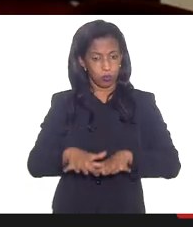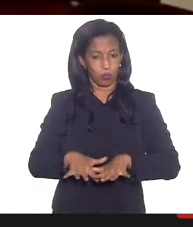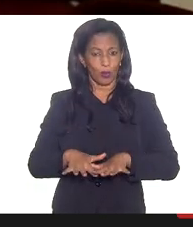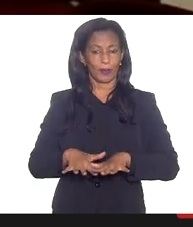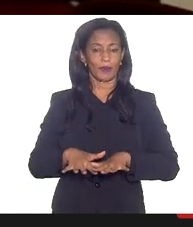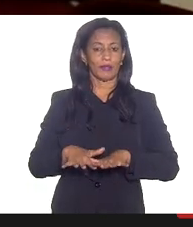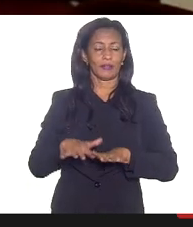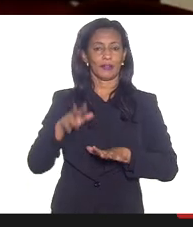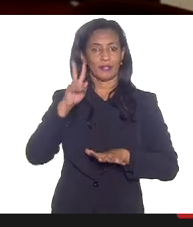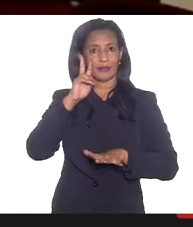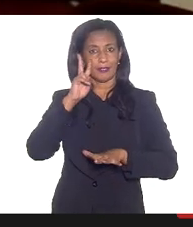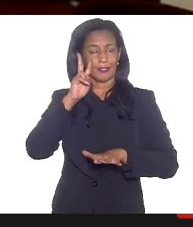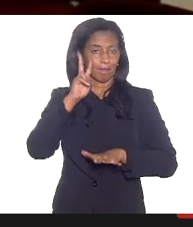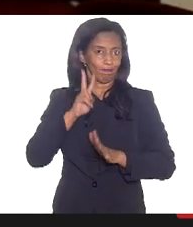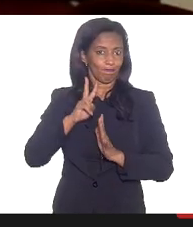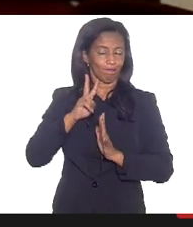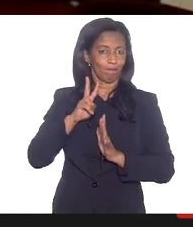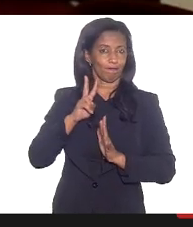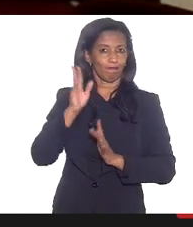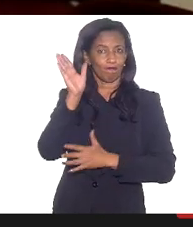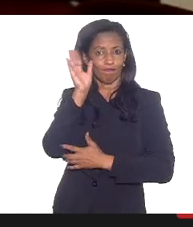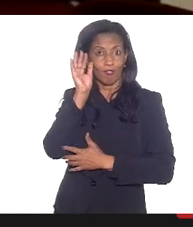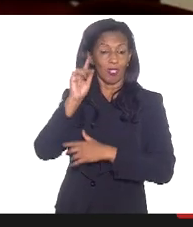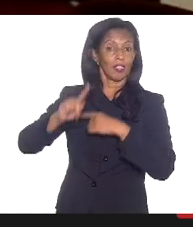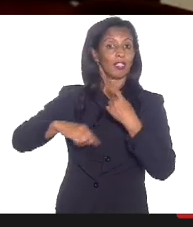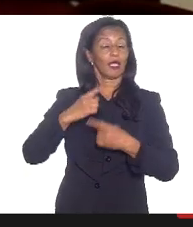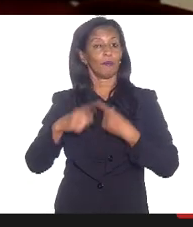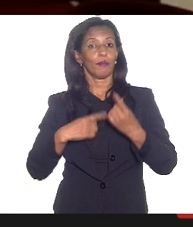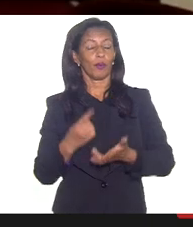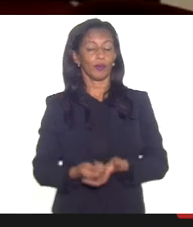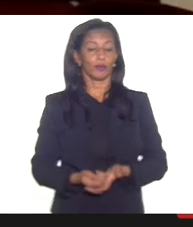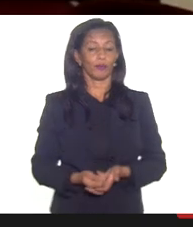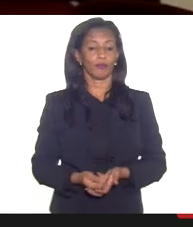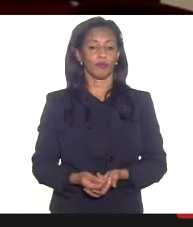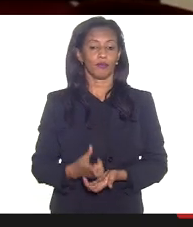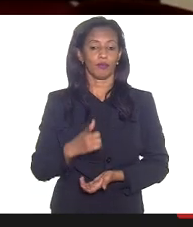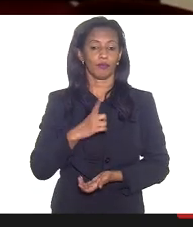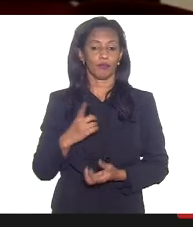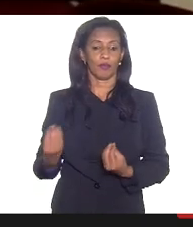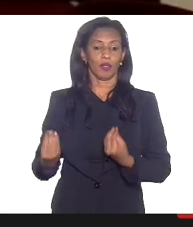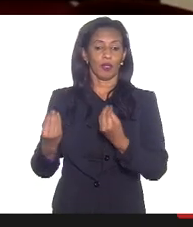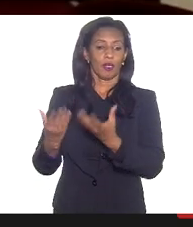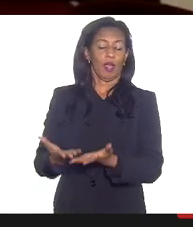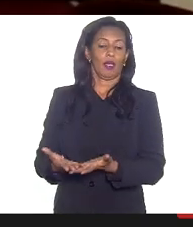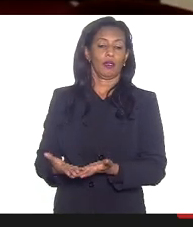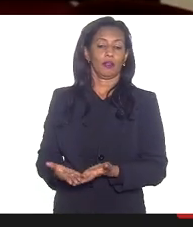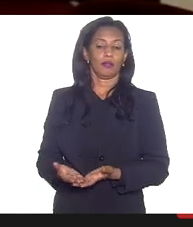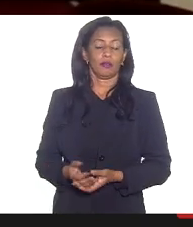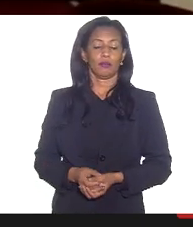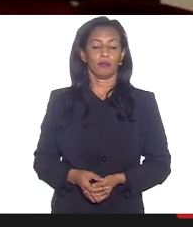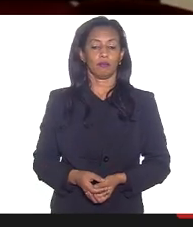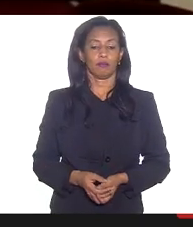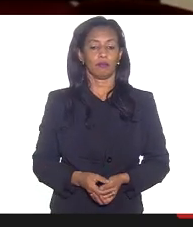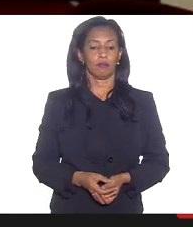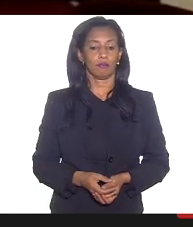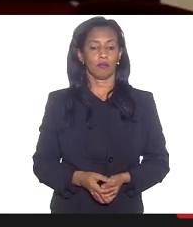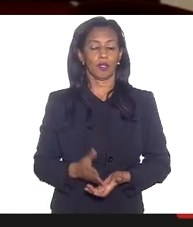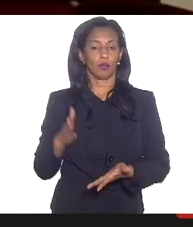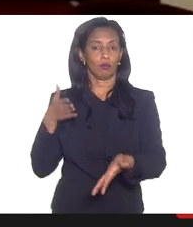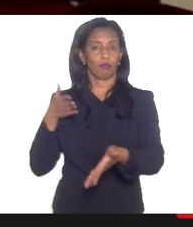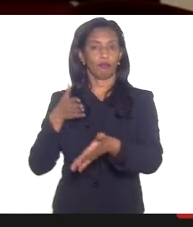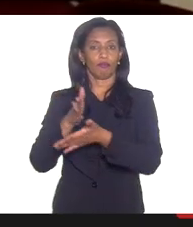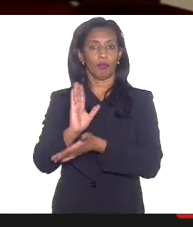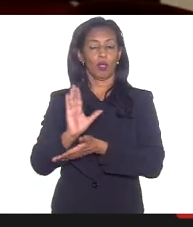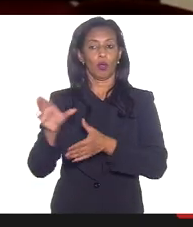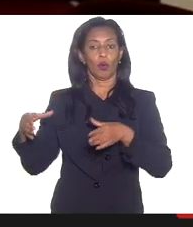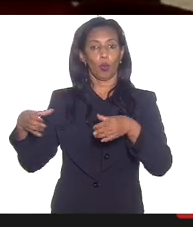uma consulta. E, posteriormente, dado a sua aprovação pelo